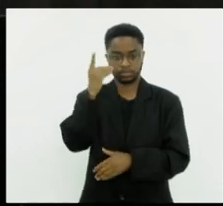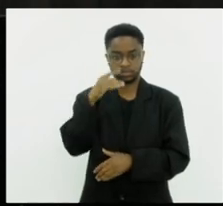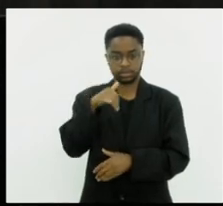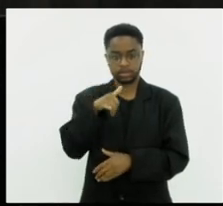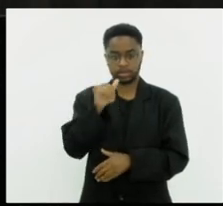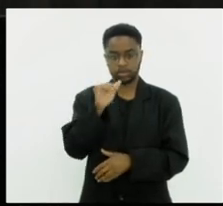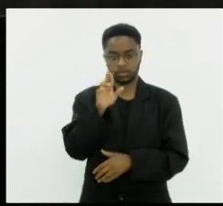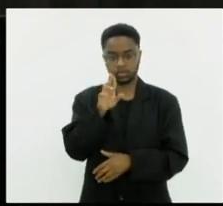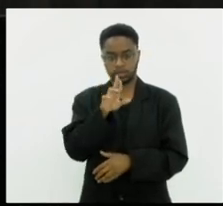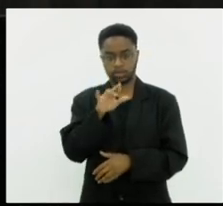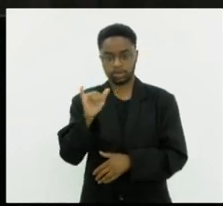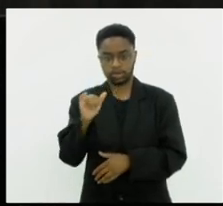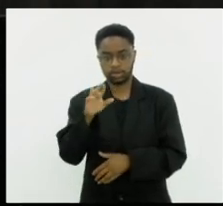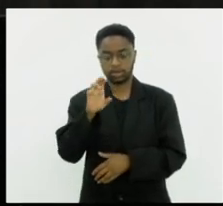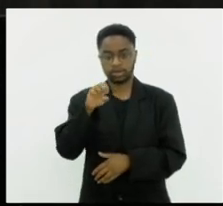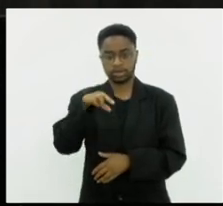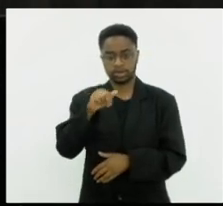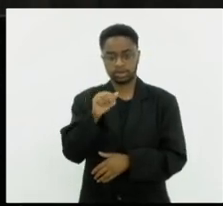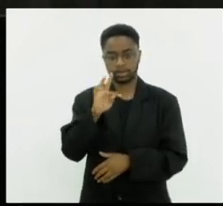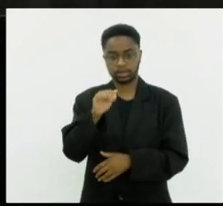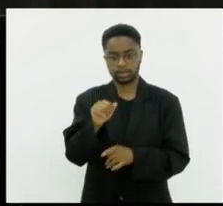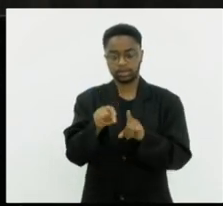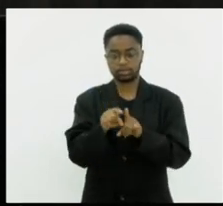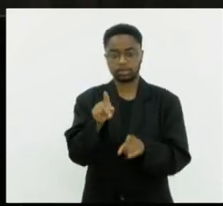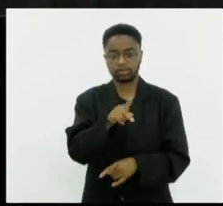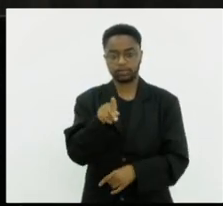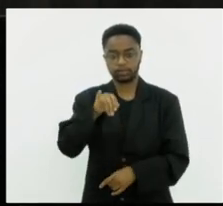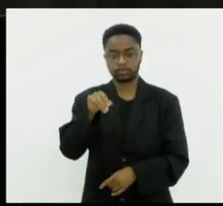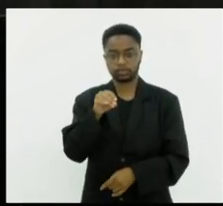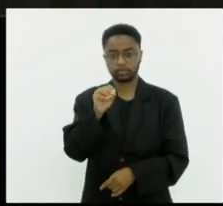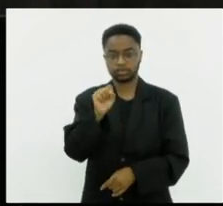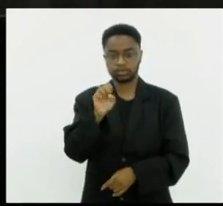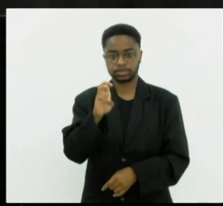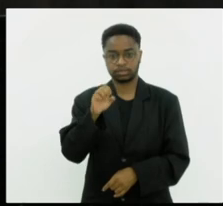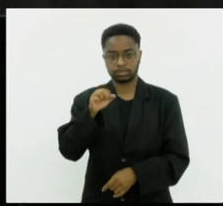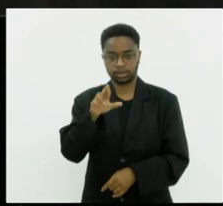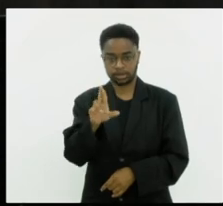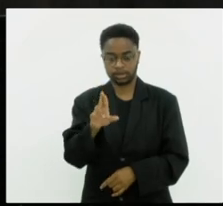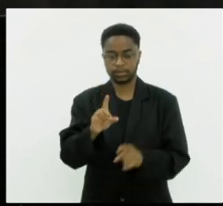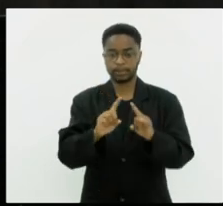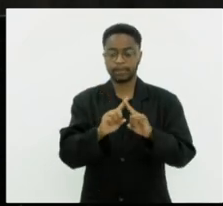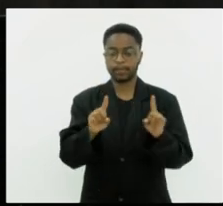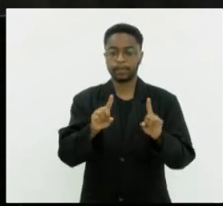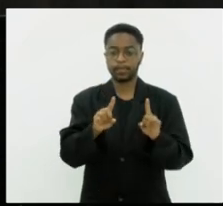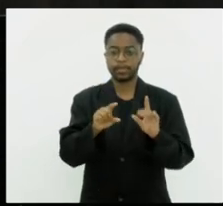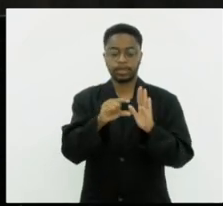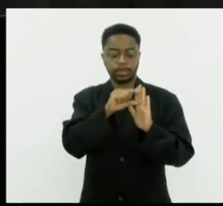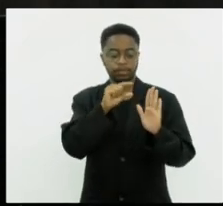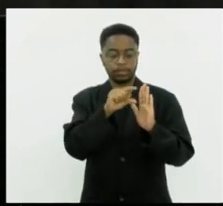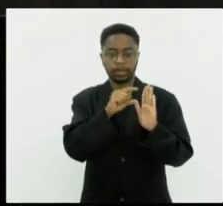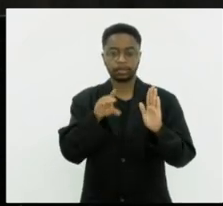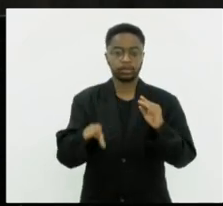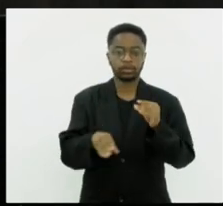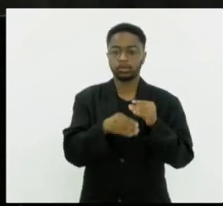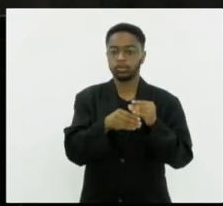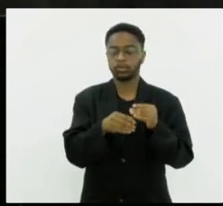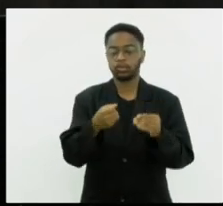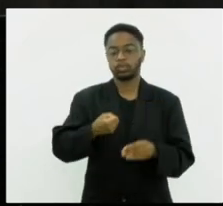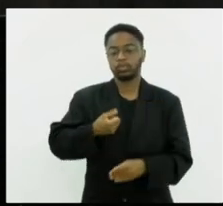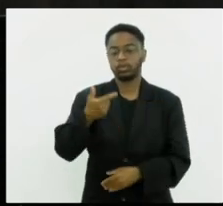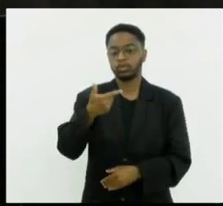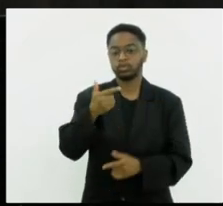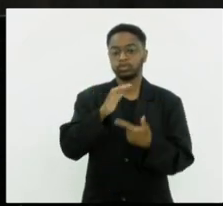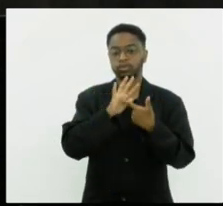Iuri Renata Souza e professor José Mar. O que que diz a emenda aditiva número